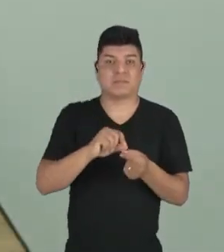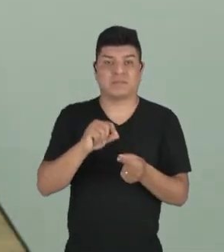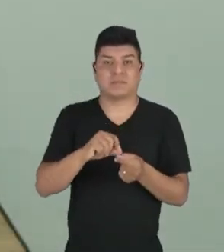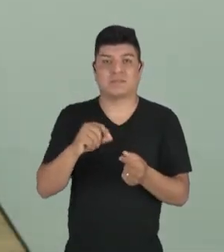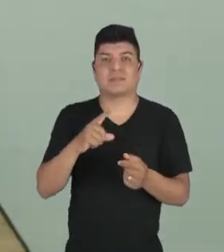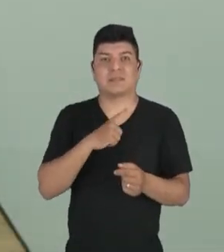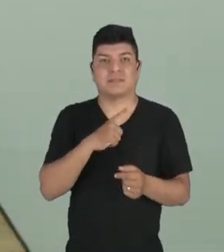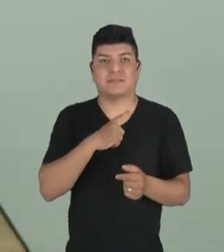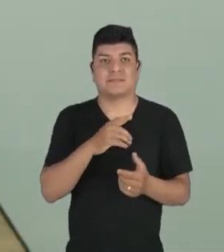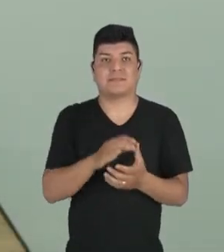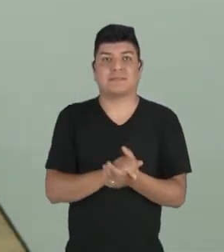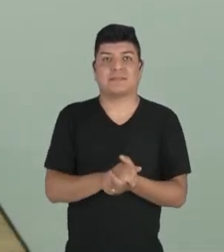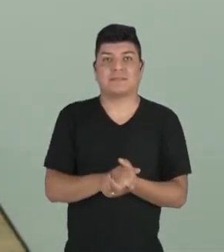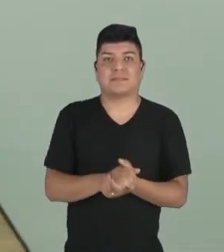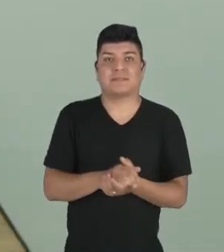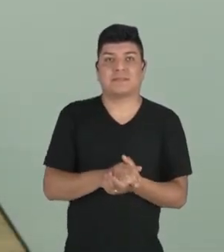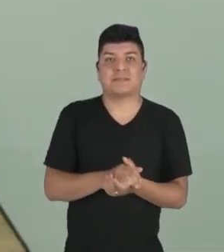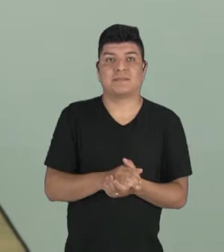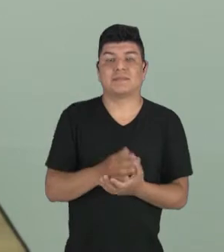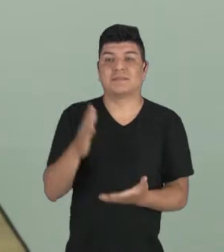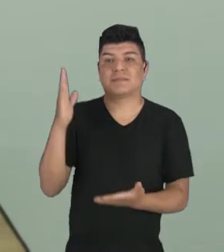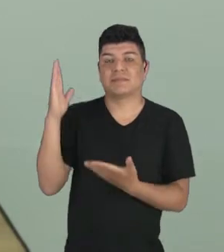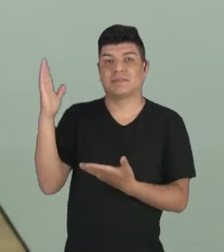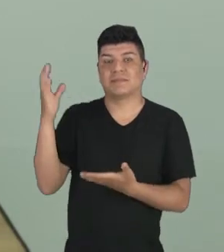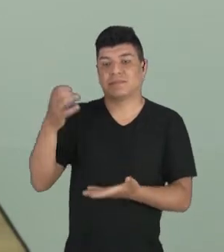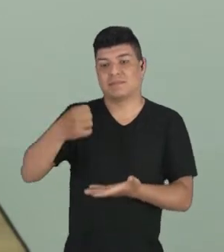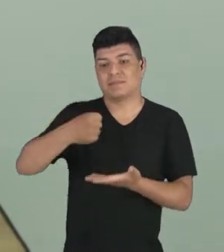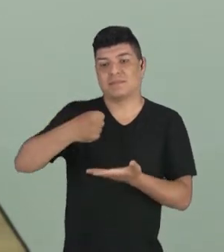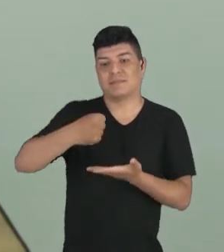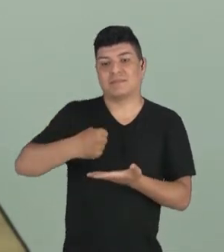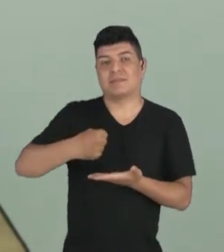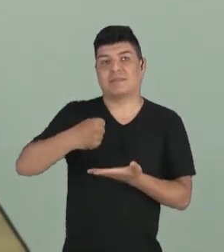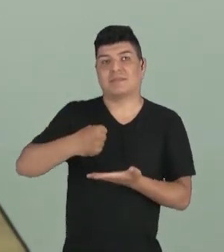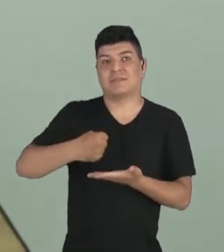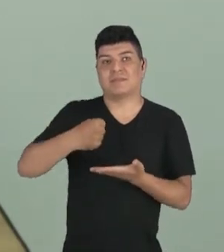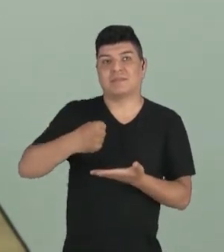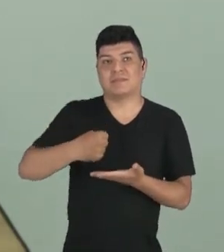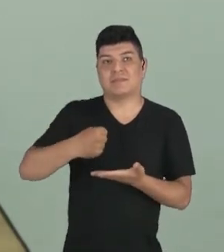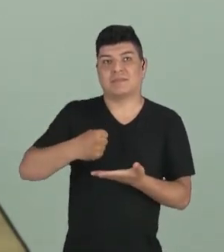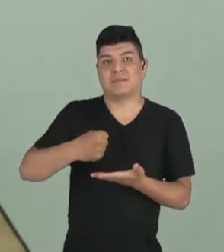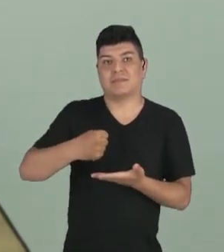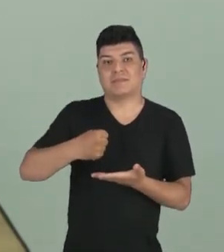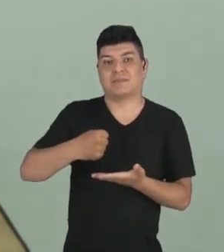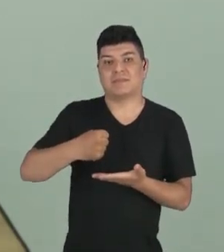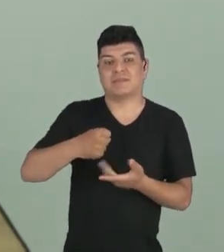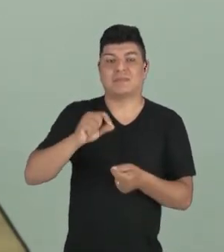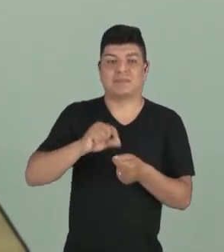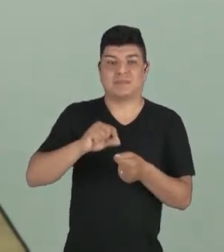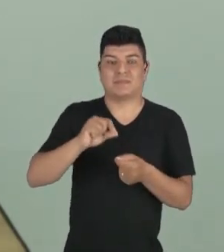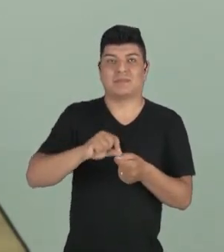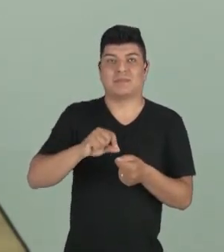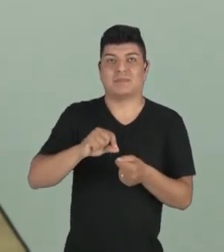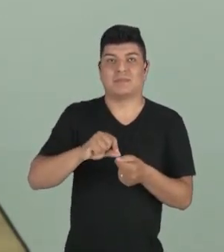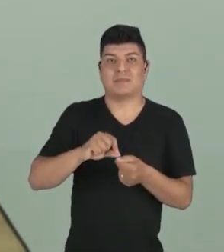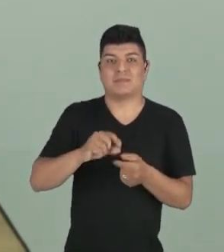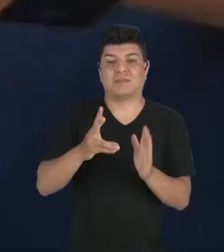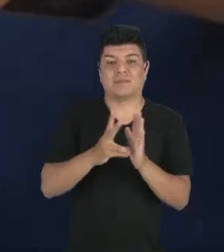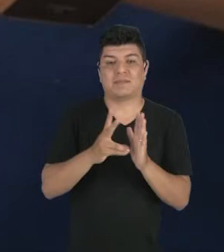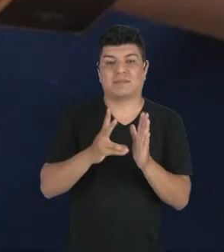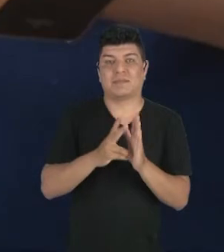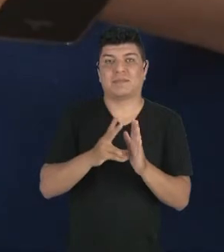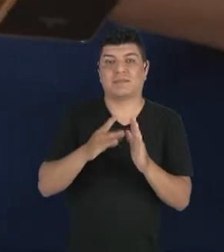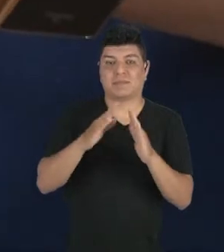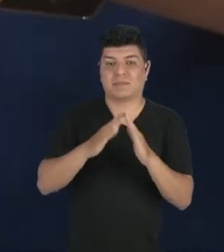aqui uma lembrancinha, né, até de Manaus, também feito pelos os índios